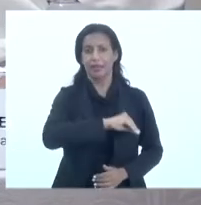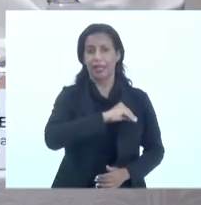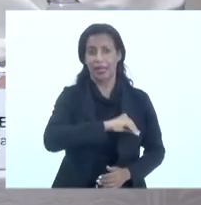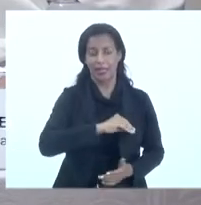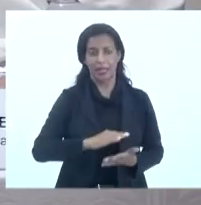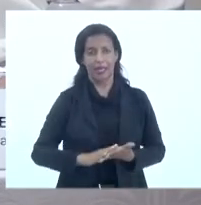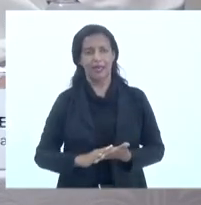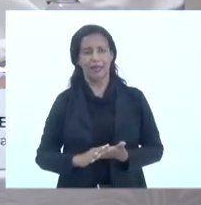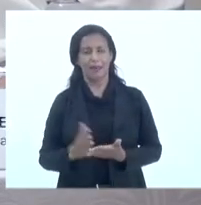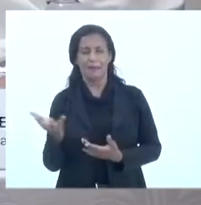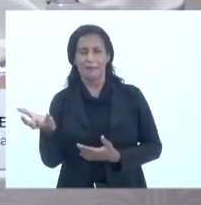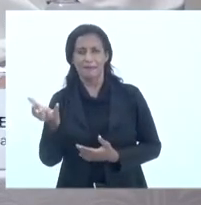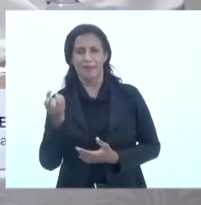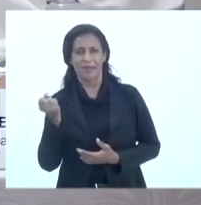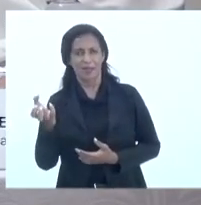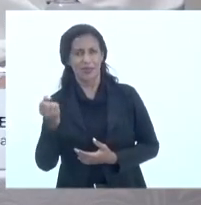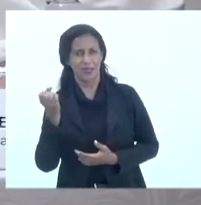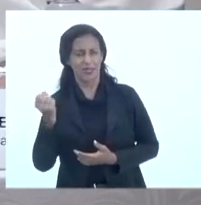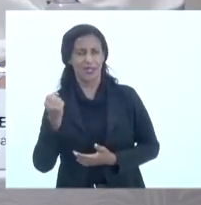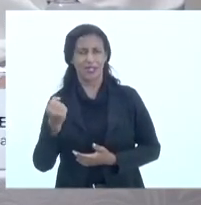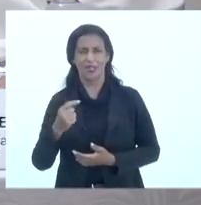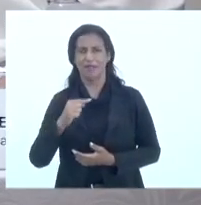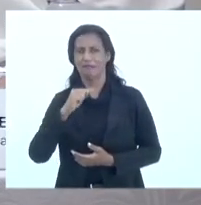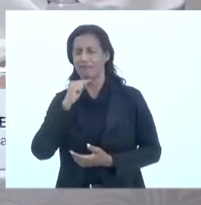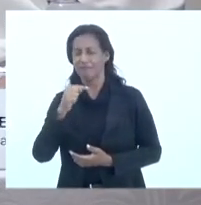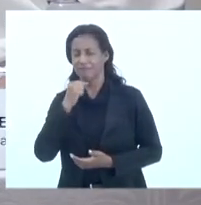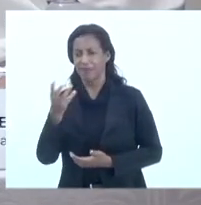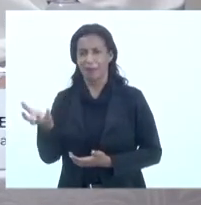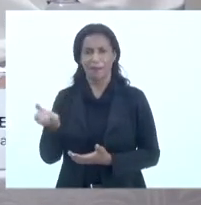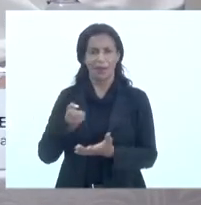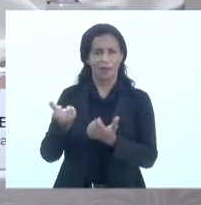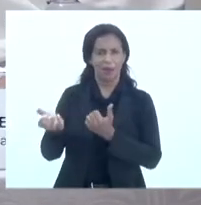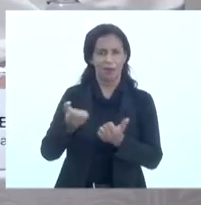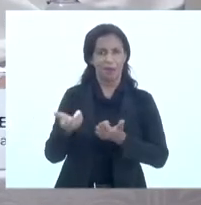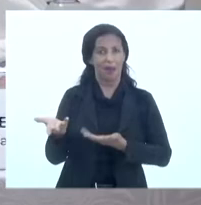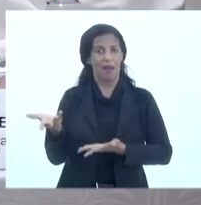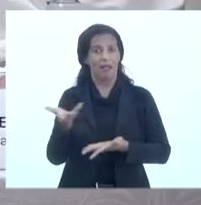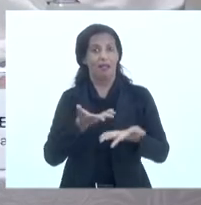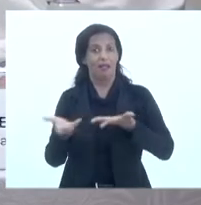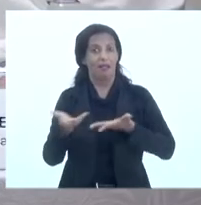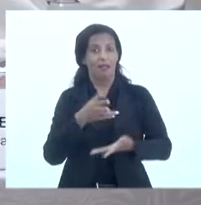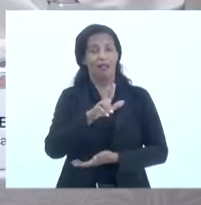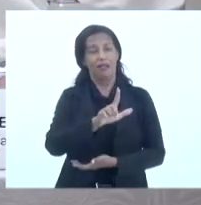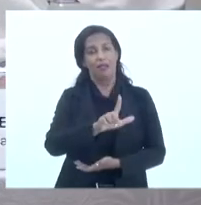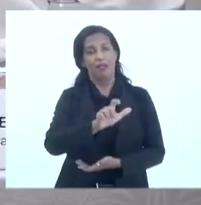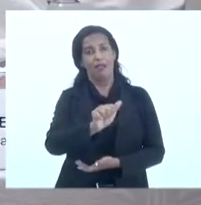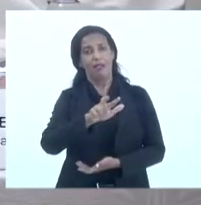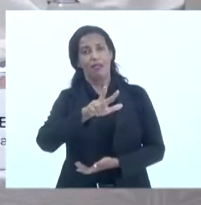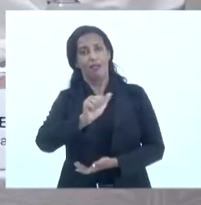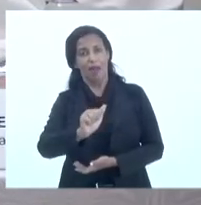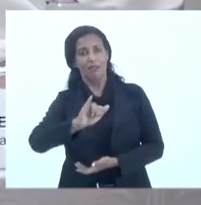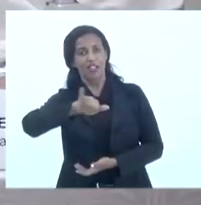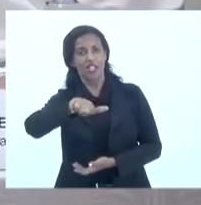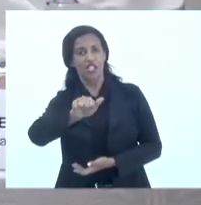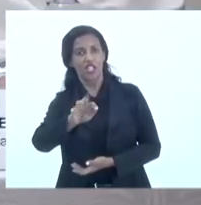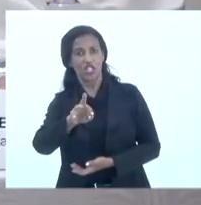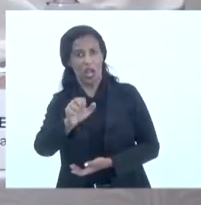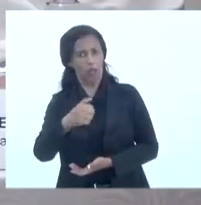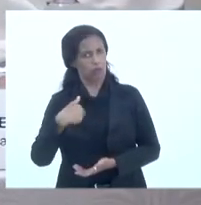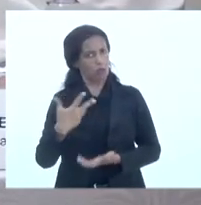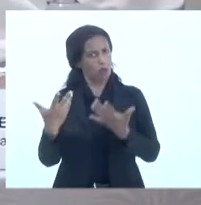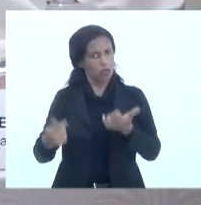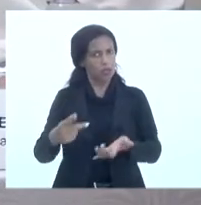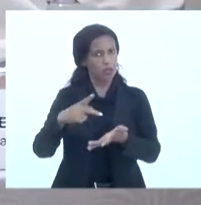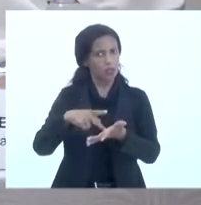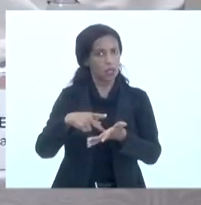atrasar pensionistas. Com a Operação Lava Jato, e aí eu já vou adiantando que eu sou favorável à operação,